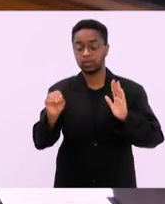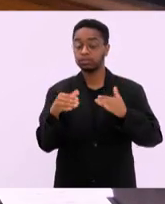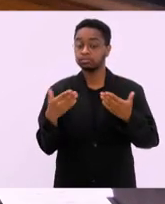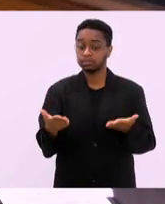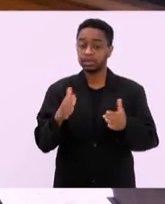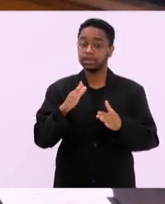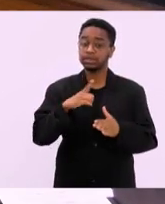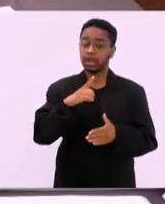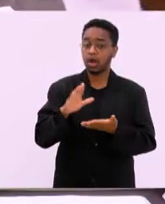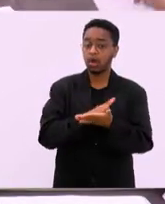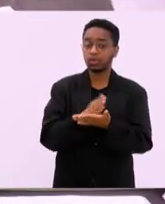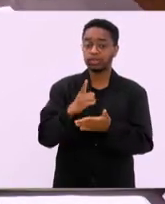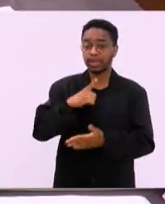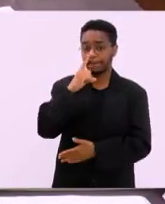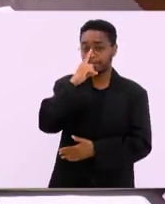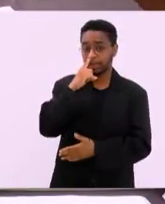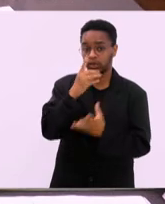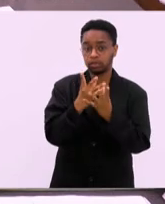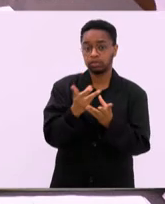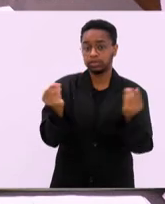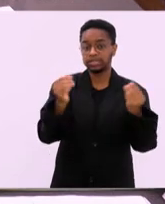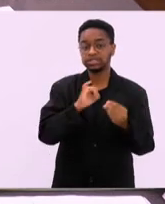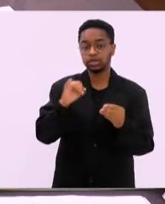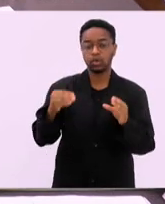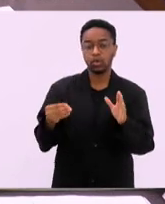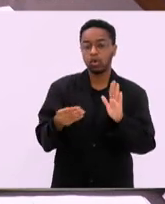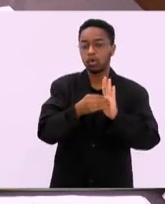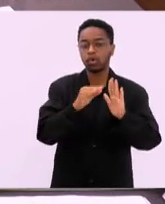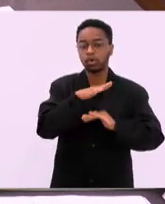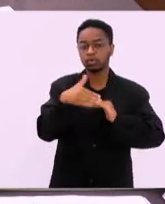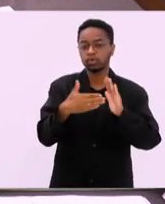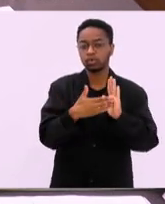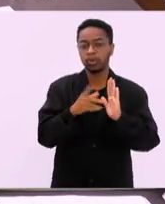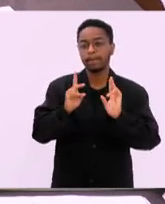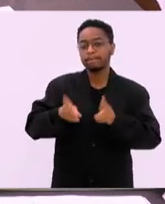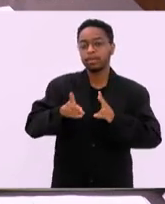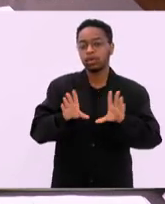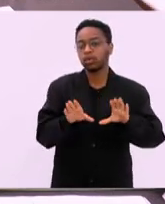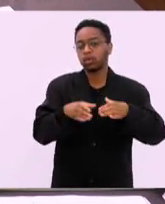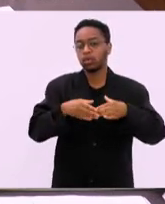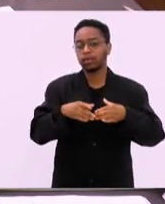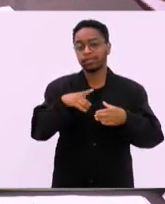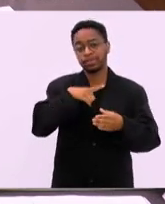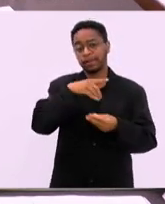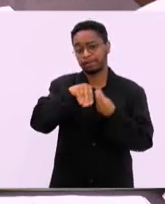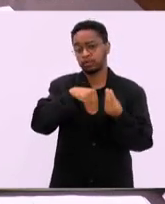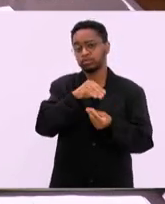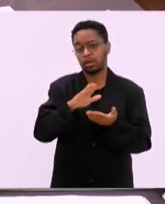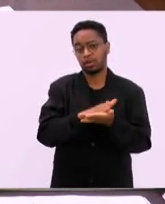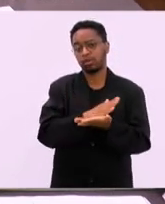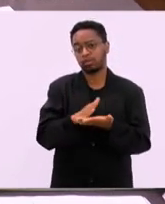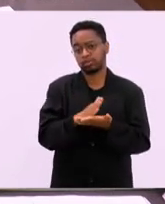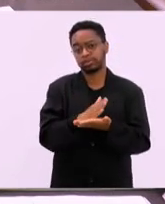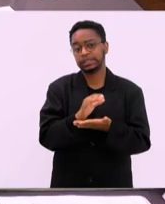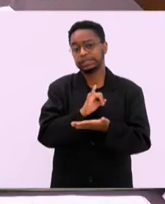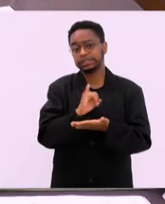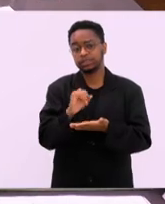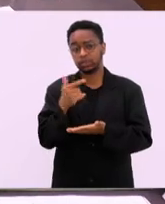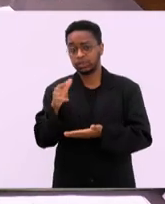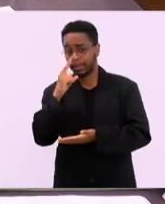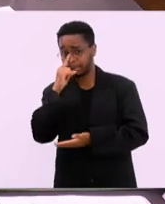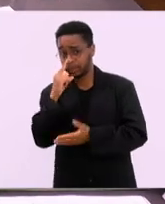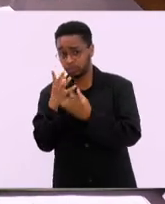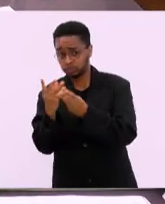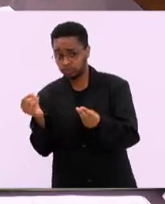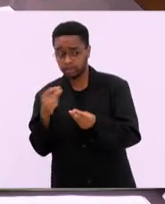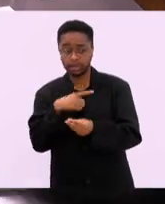estão ameaçadas, outras não. Quando você põe tudo dentro de um guarda-chuva só, você mistura algumas que não estão ameaçadas com outras que